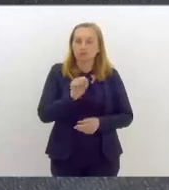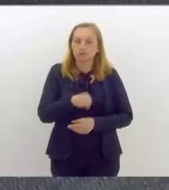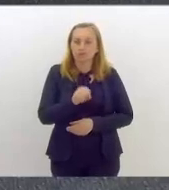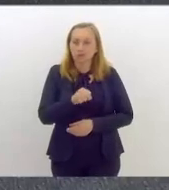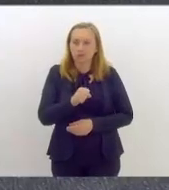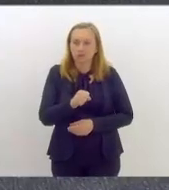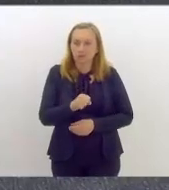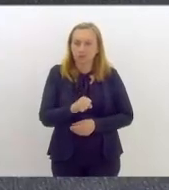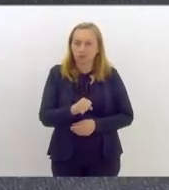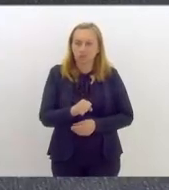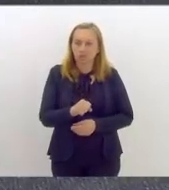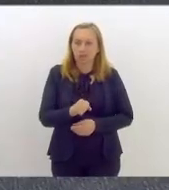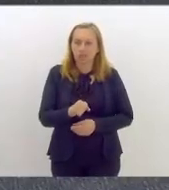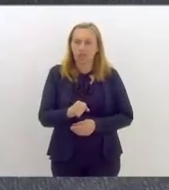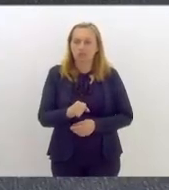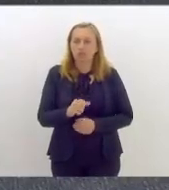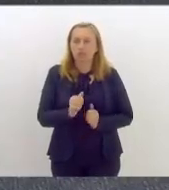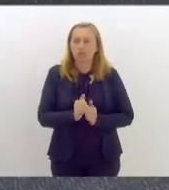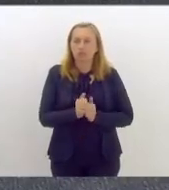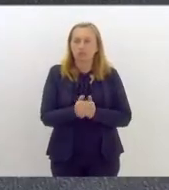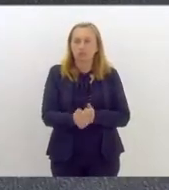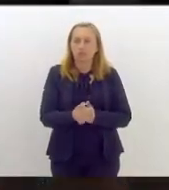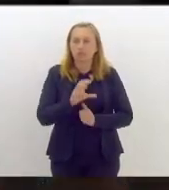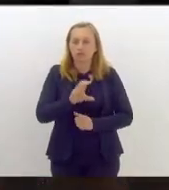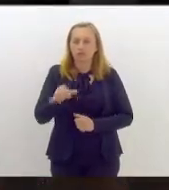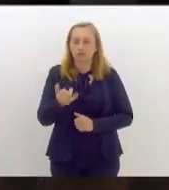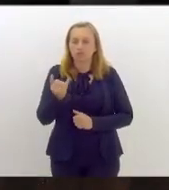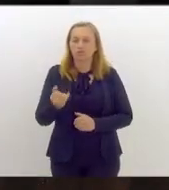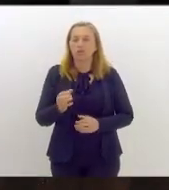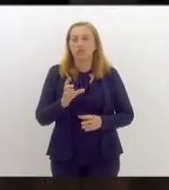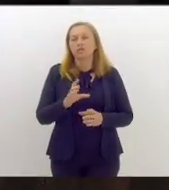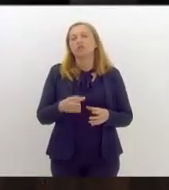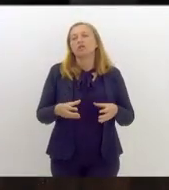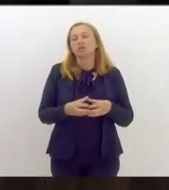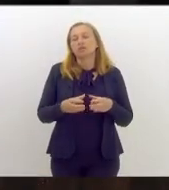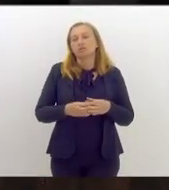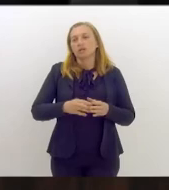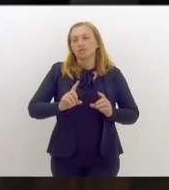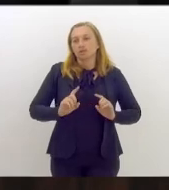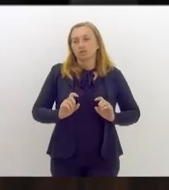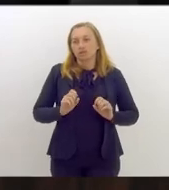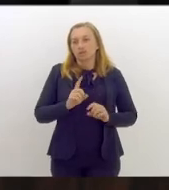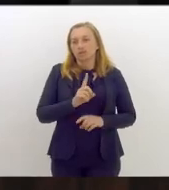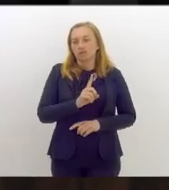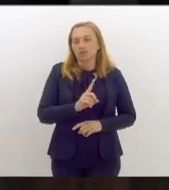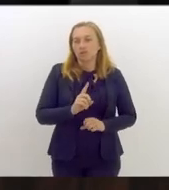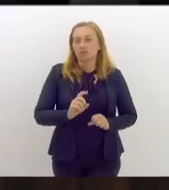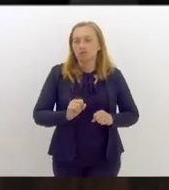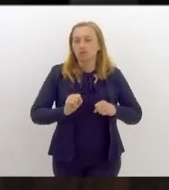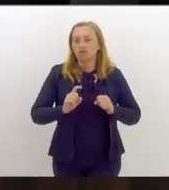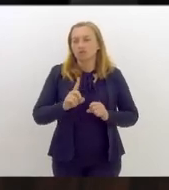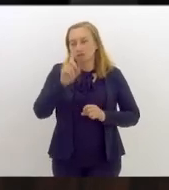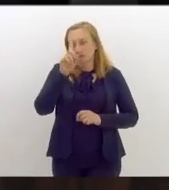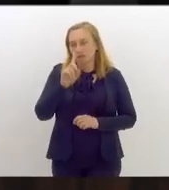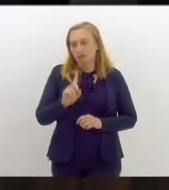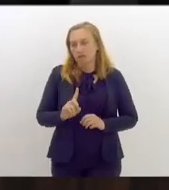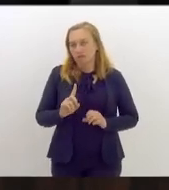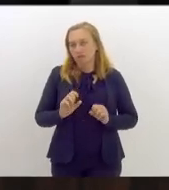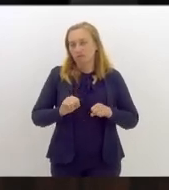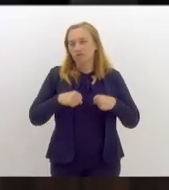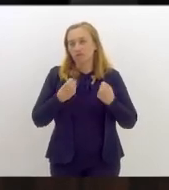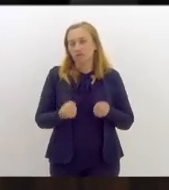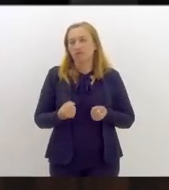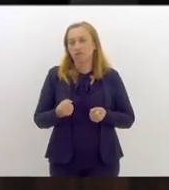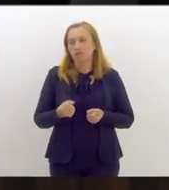nos termos do parecer da CCJ. Pela Comissão de Defesa dos Direitos Humanos, deputada Dani Monteiro, deputado